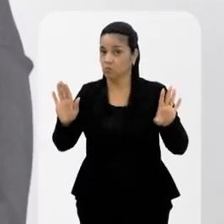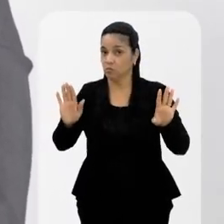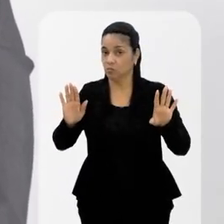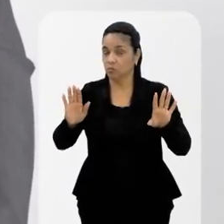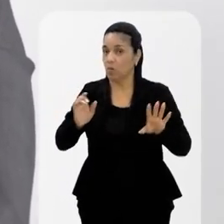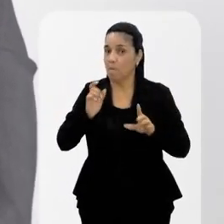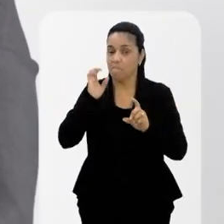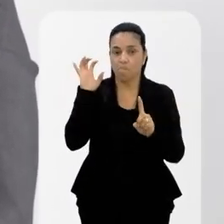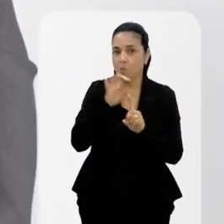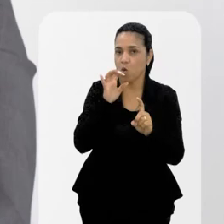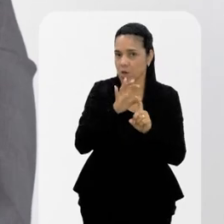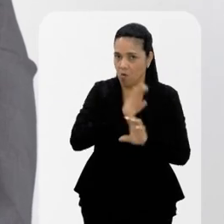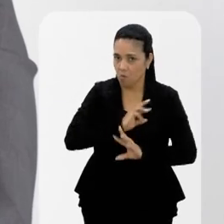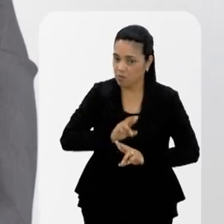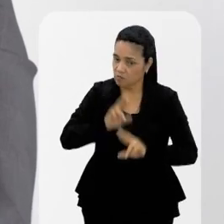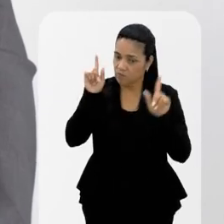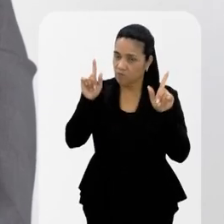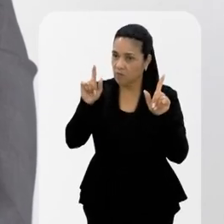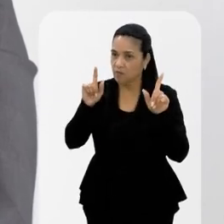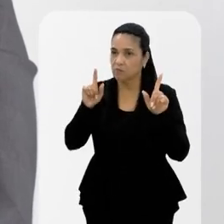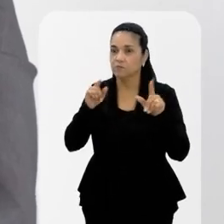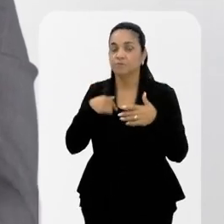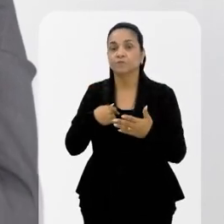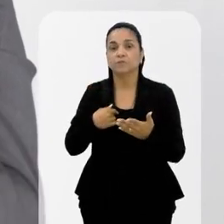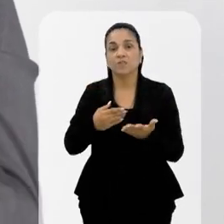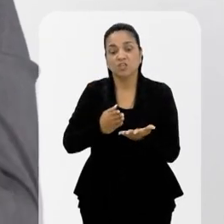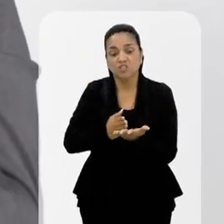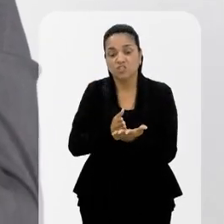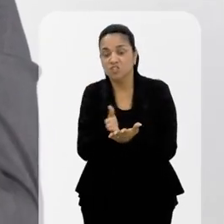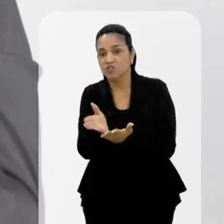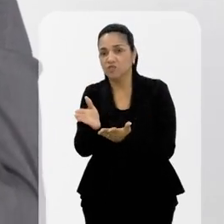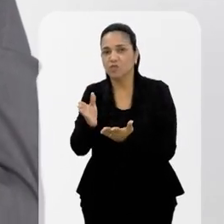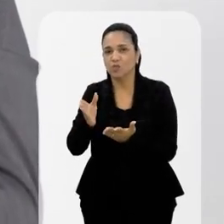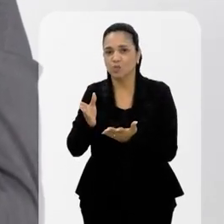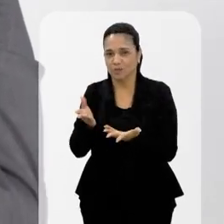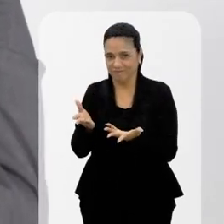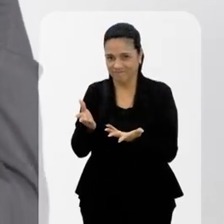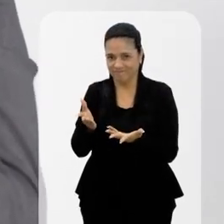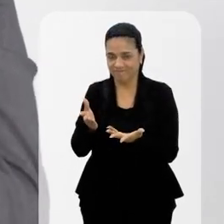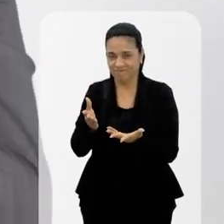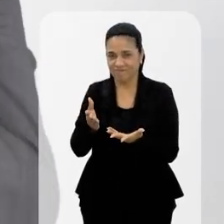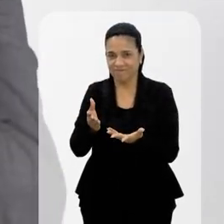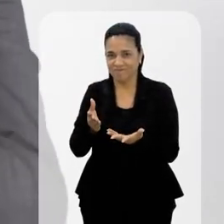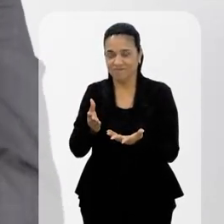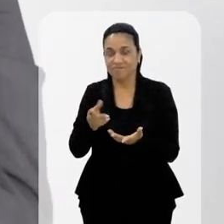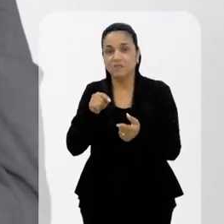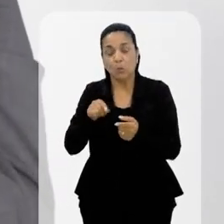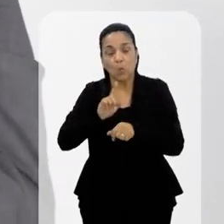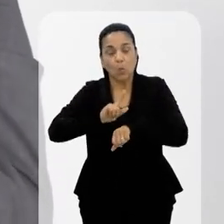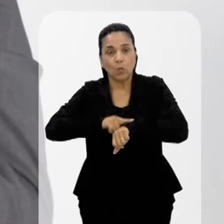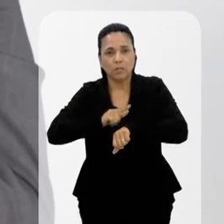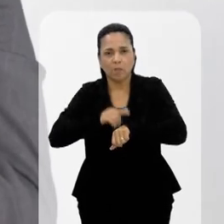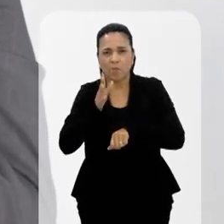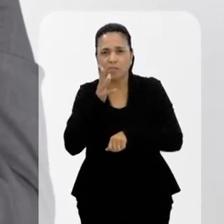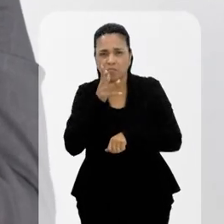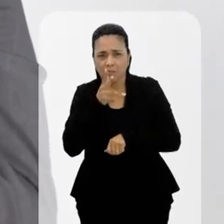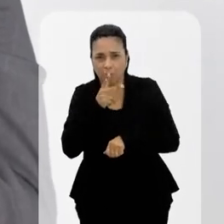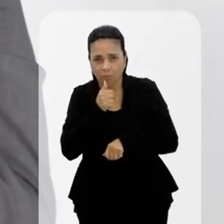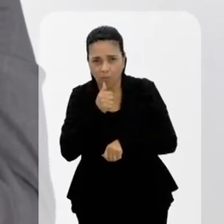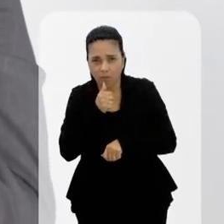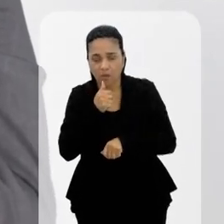a grande conquista do Salni foi criar a teoria do desvio produtivo. Gente, esse tempo que demora, na